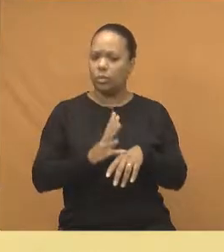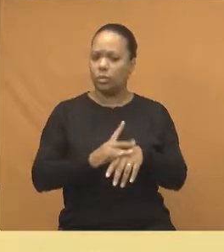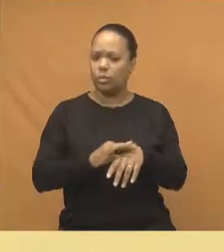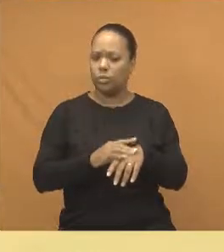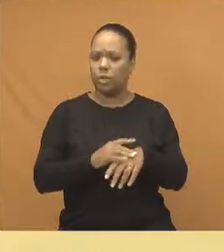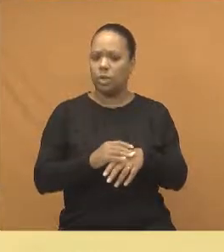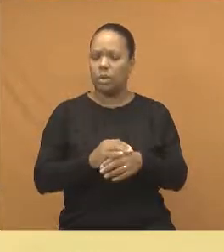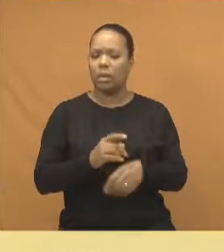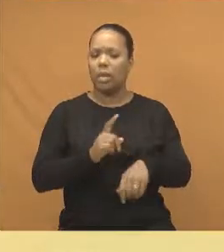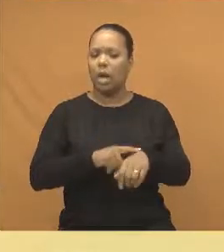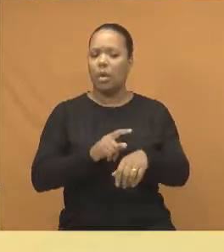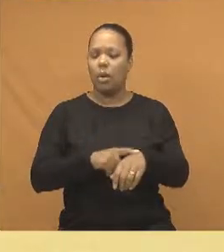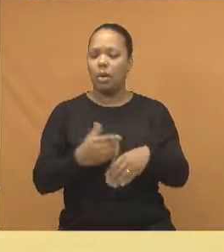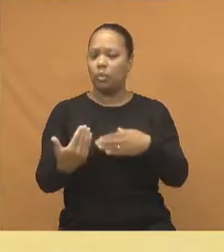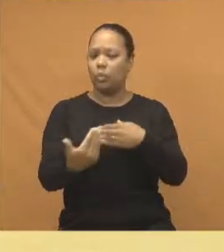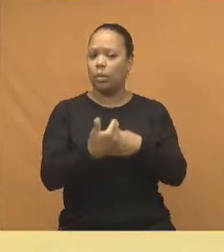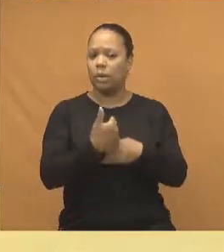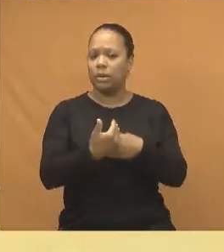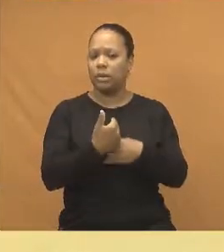do atendimento,